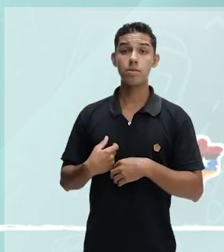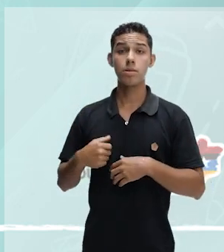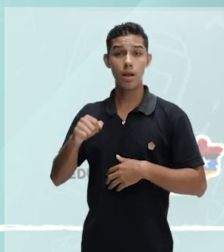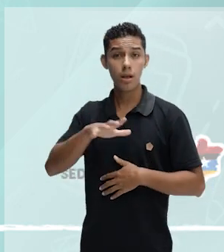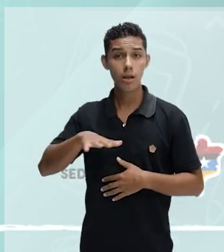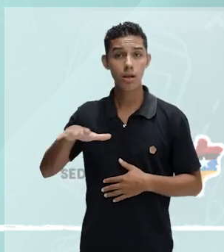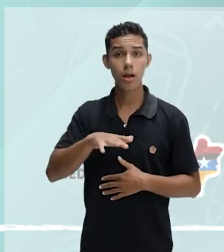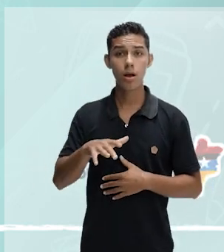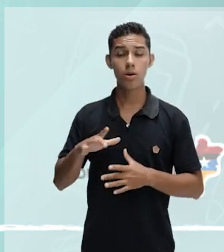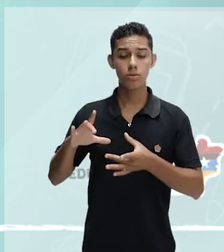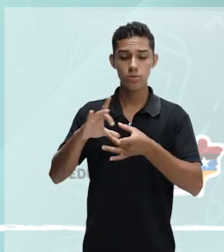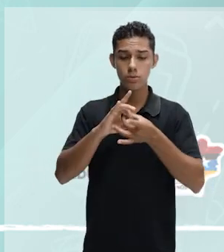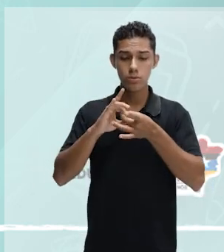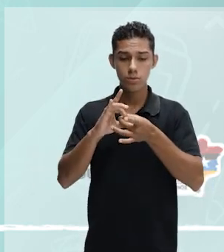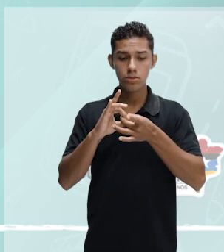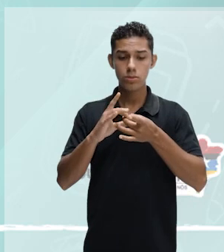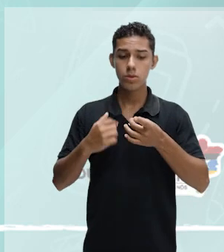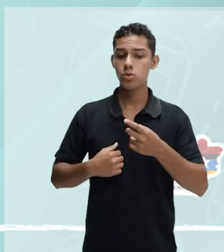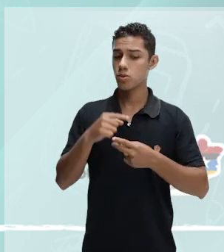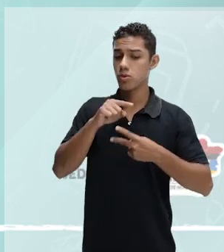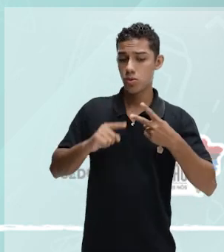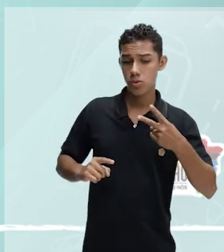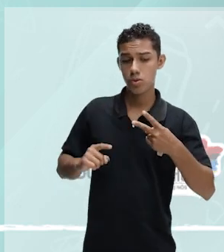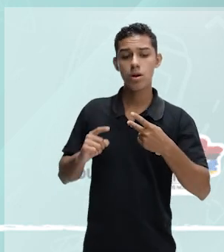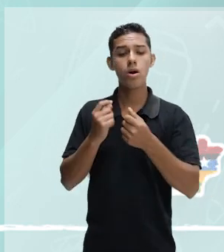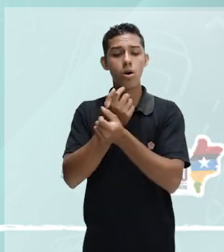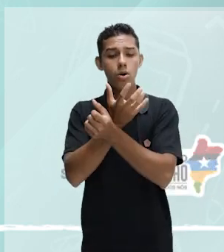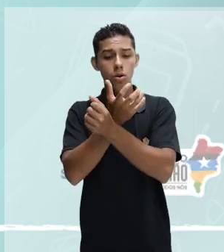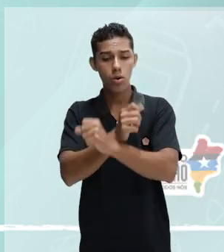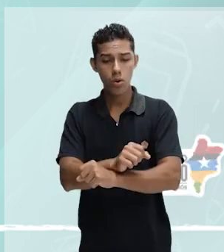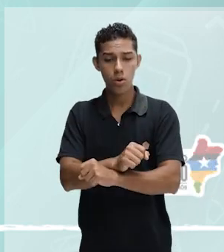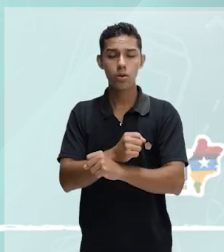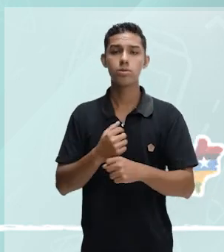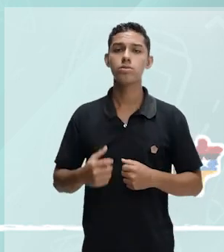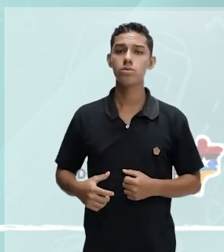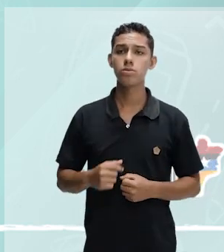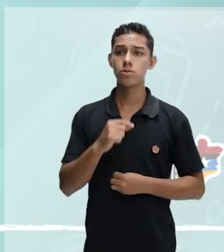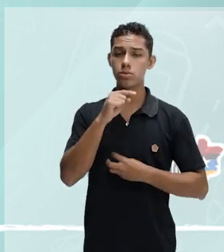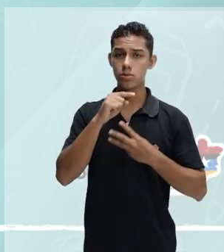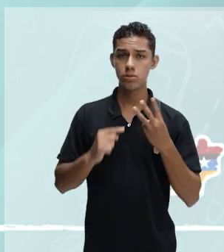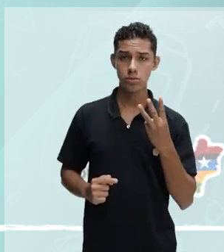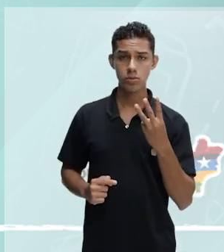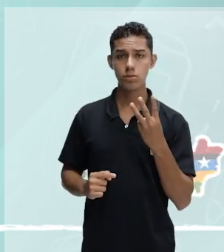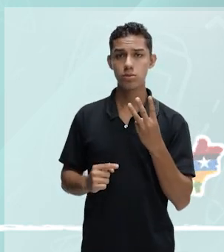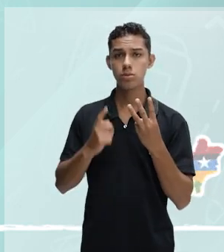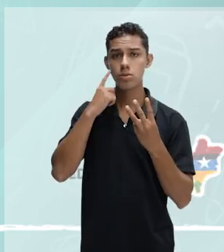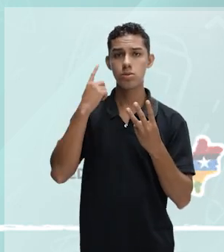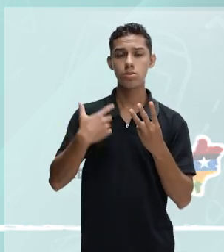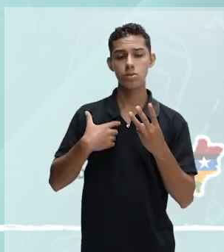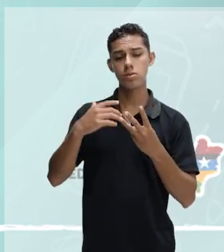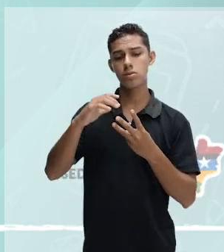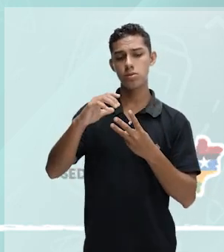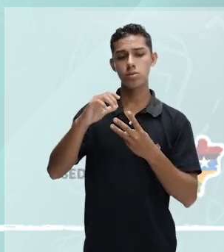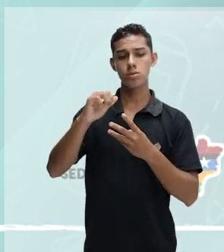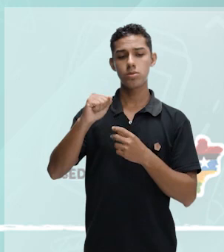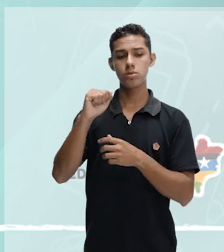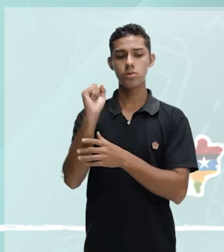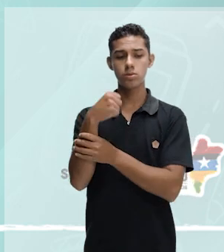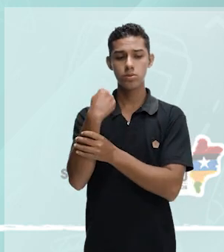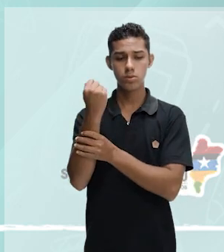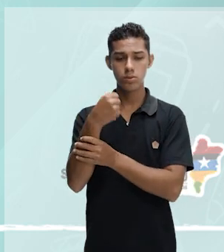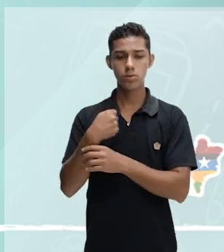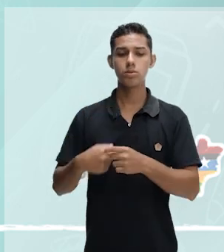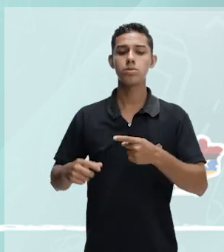união entre dois ou mais ossos. Então, percebam, nós temos três tipos de articulações. São